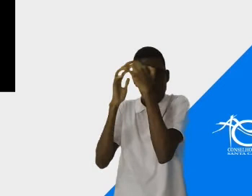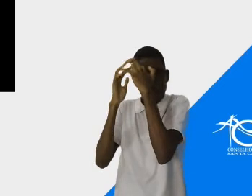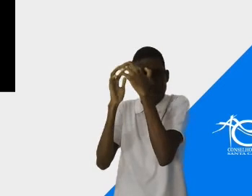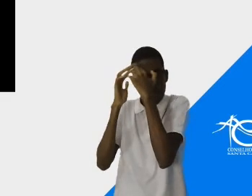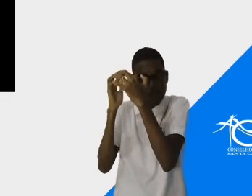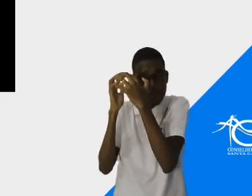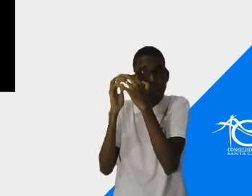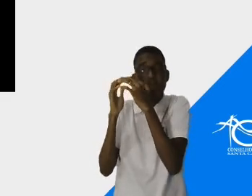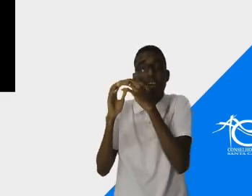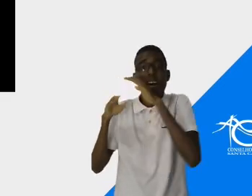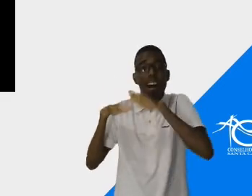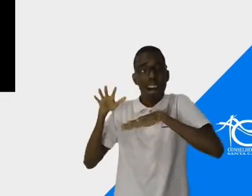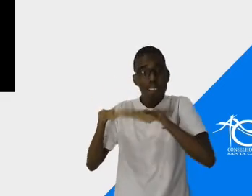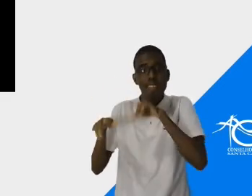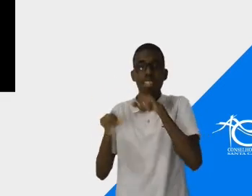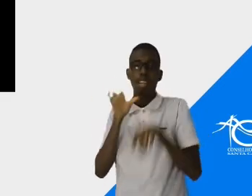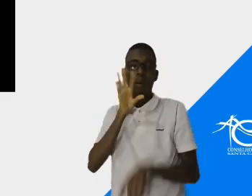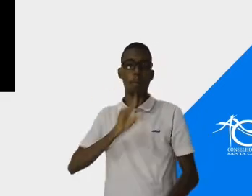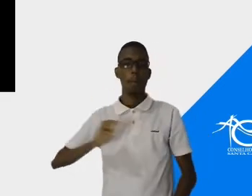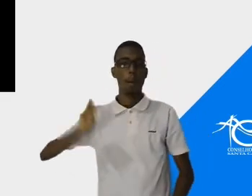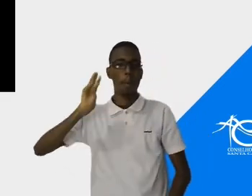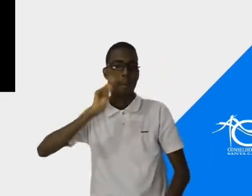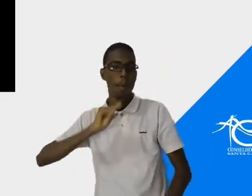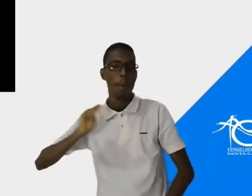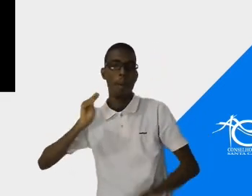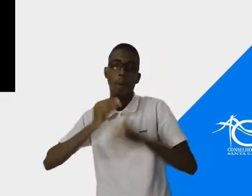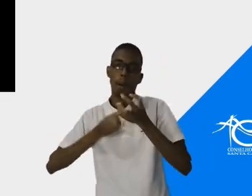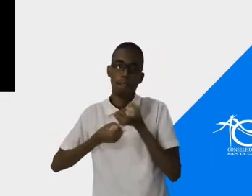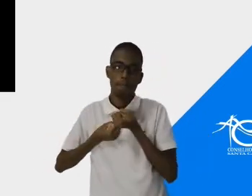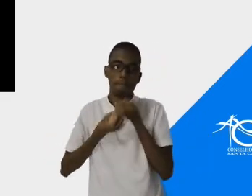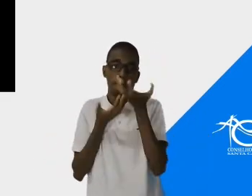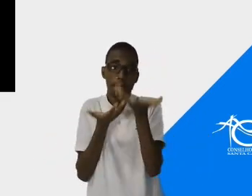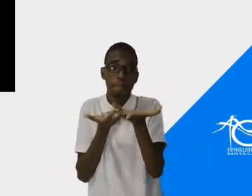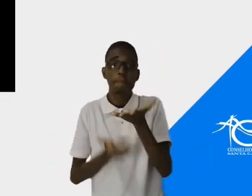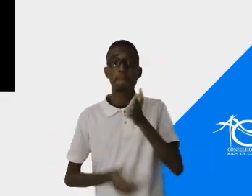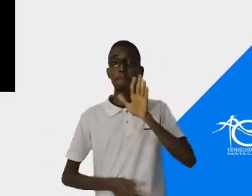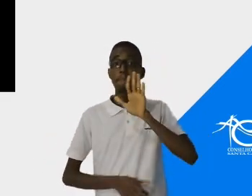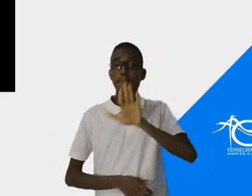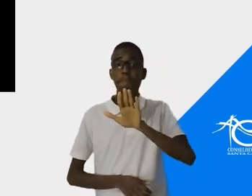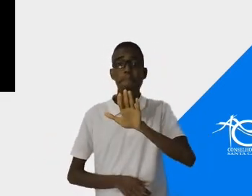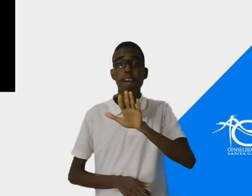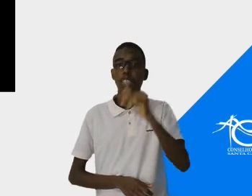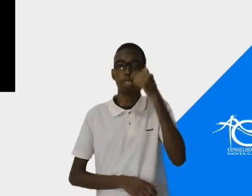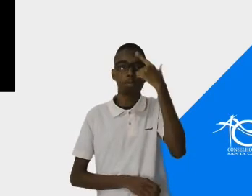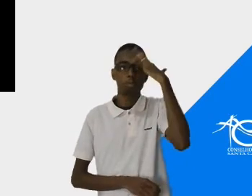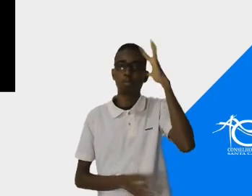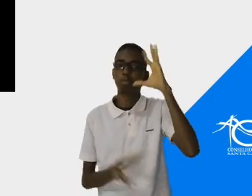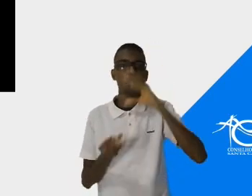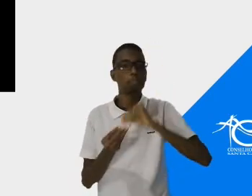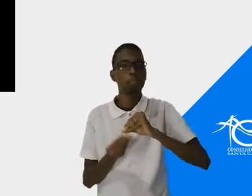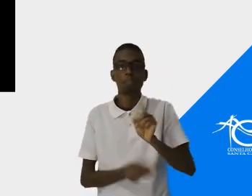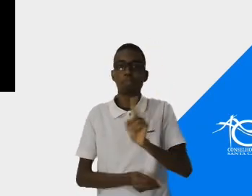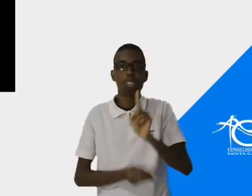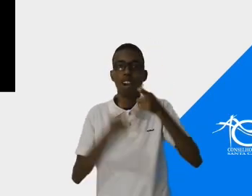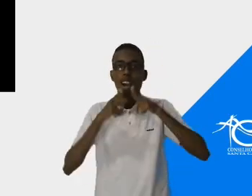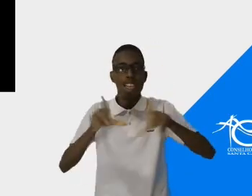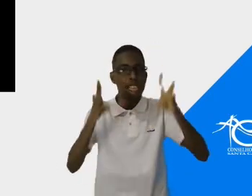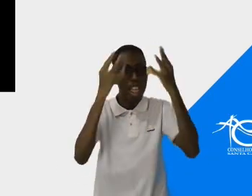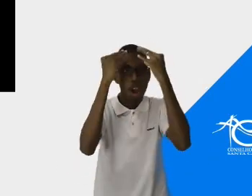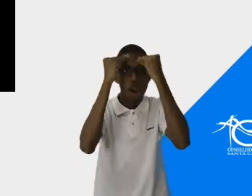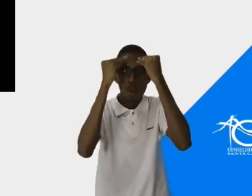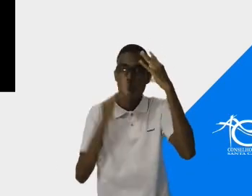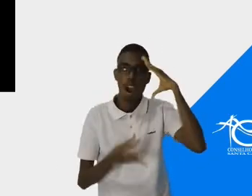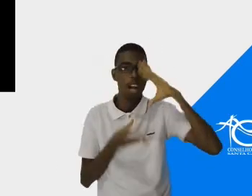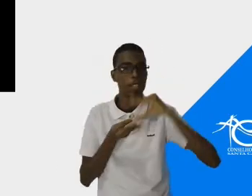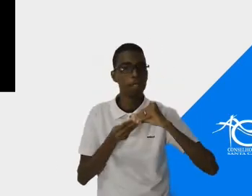fala, expressa, mas ele não compreende a linguagem. Porque, apesar de serem